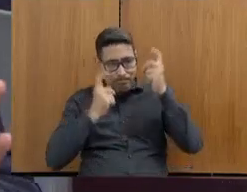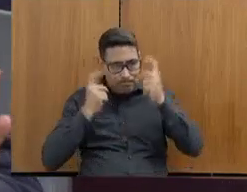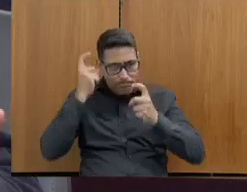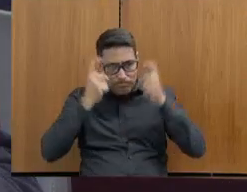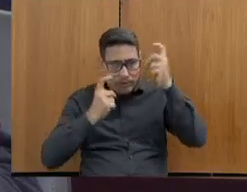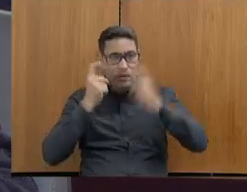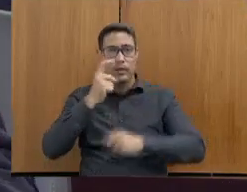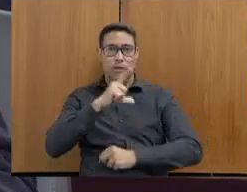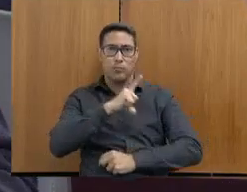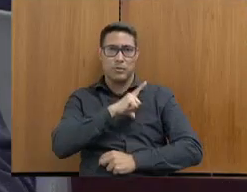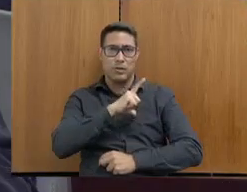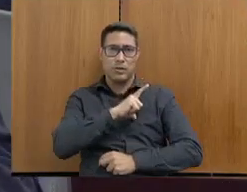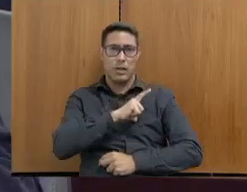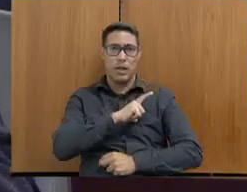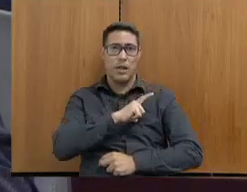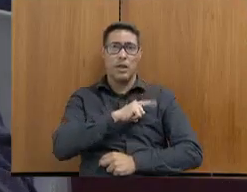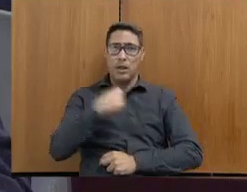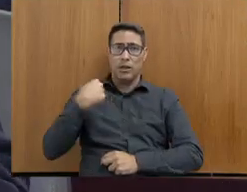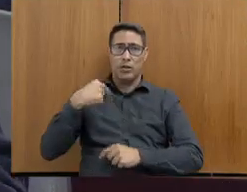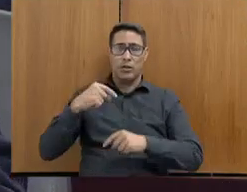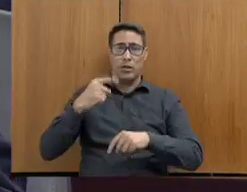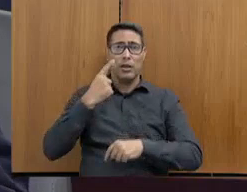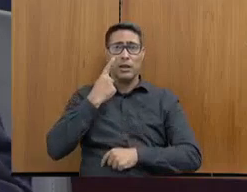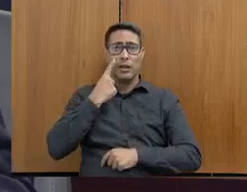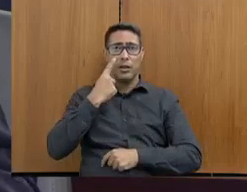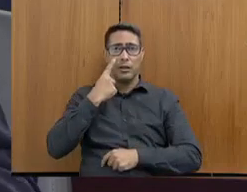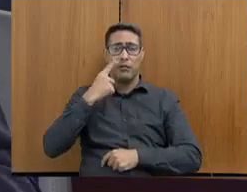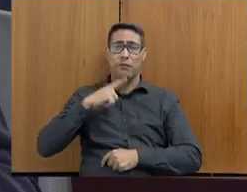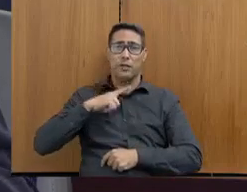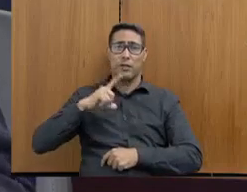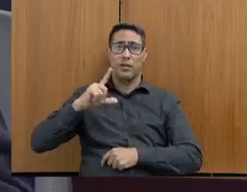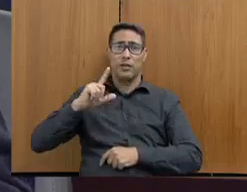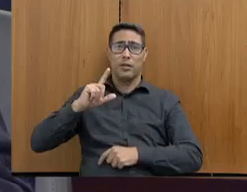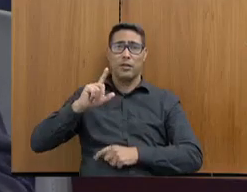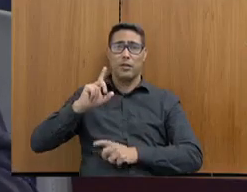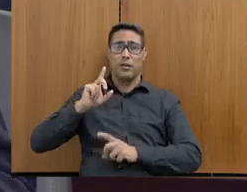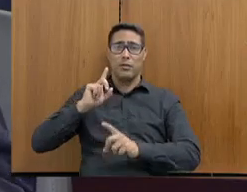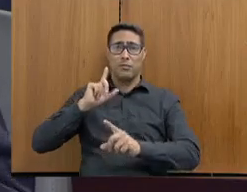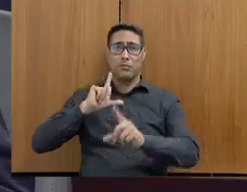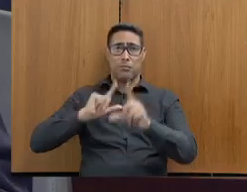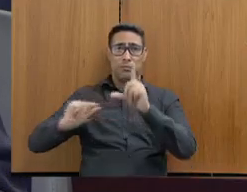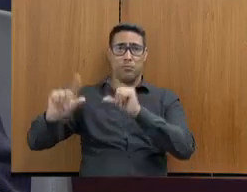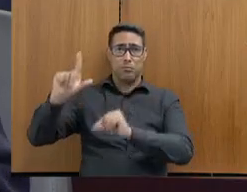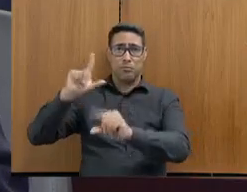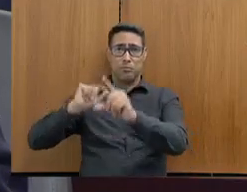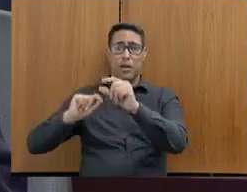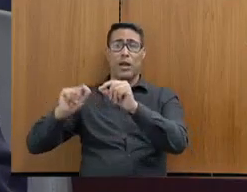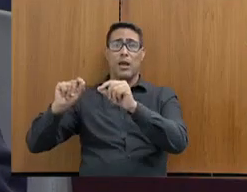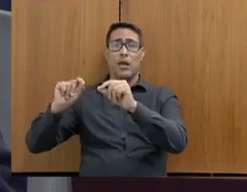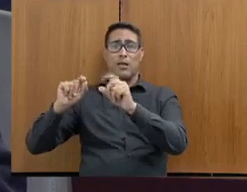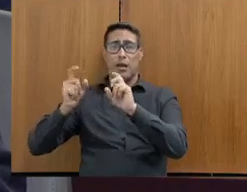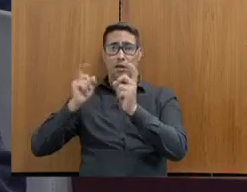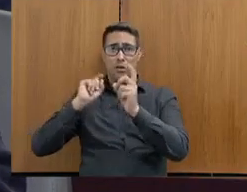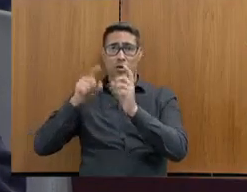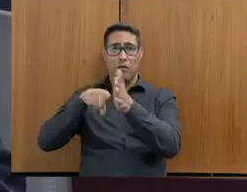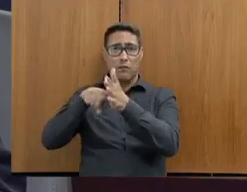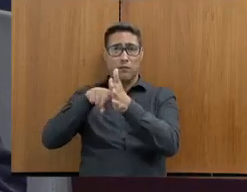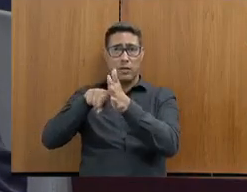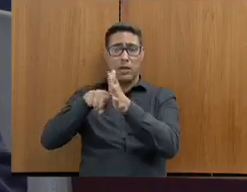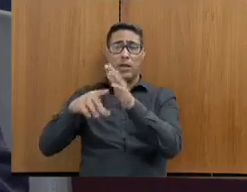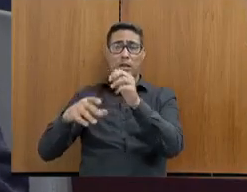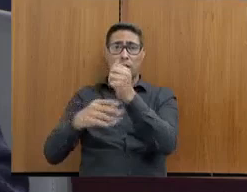quando vi ali sair do plenário quando vi que estava tendo essa reunião agora fiscaliza da segurança eu passei só para